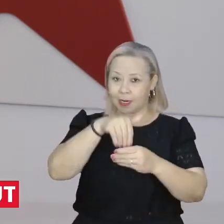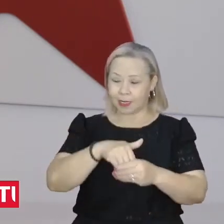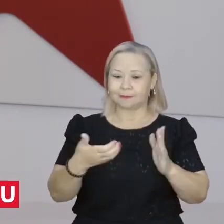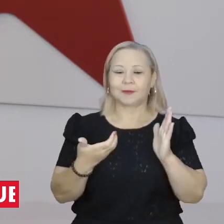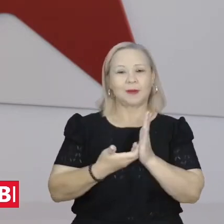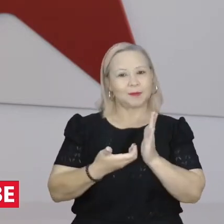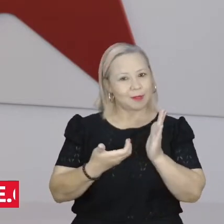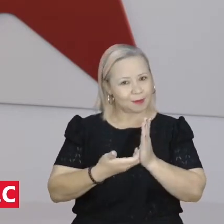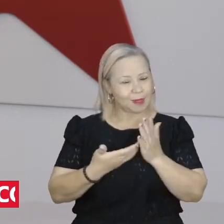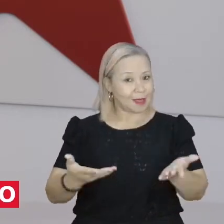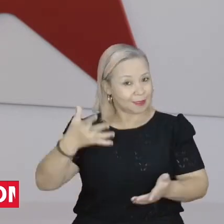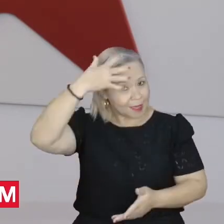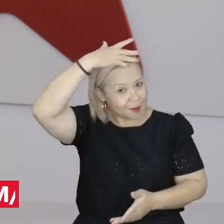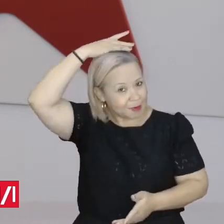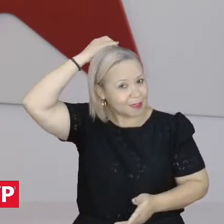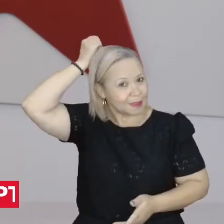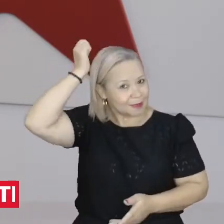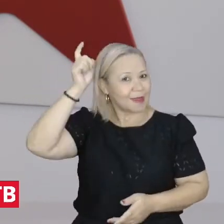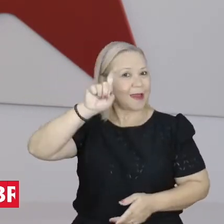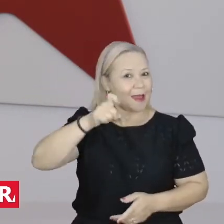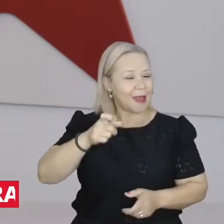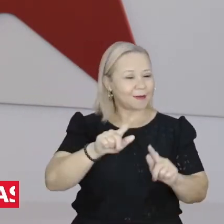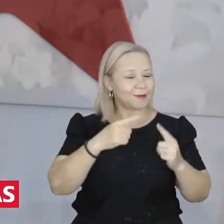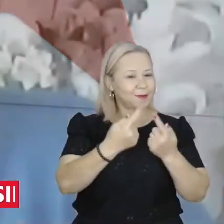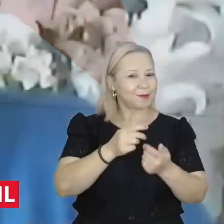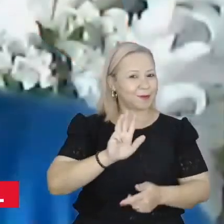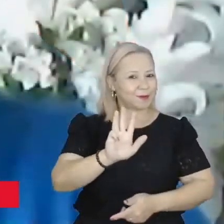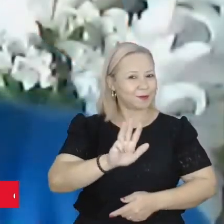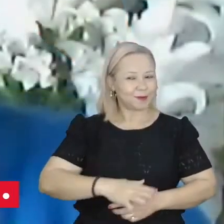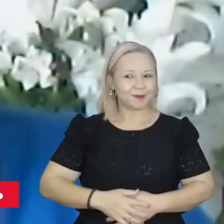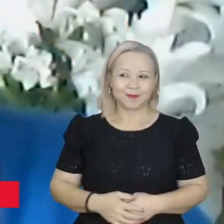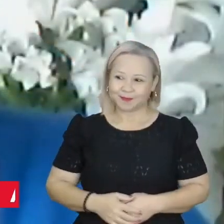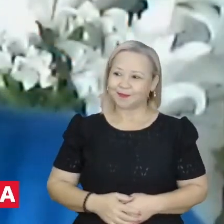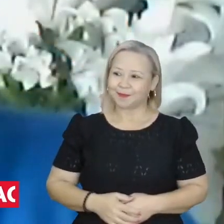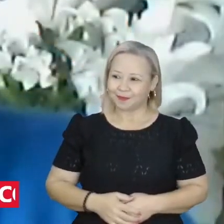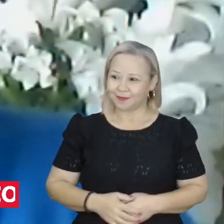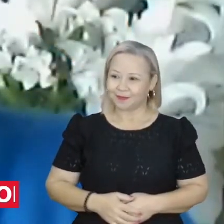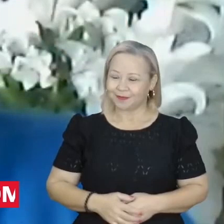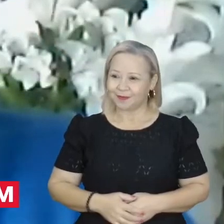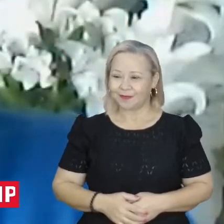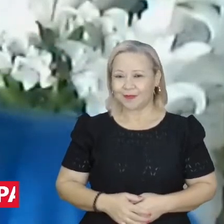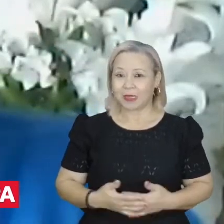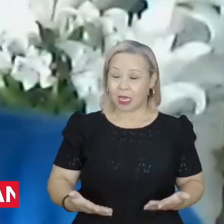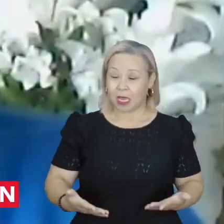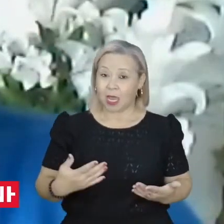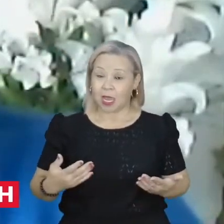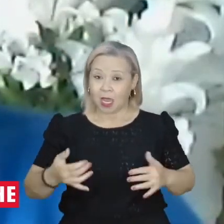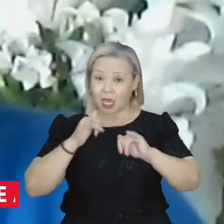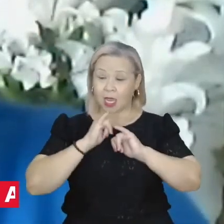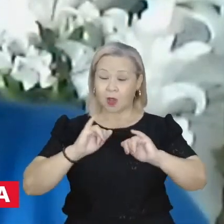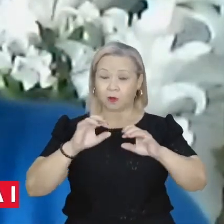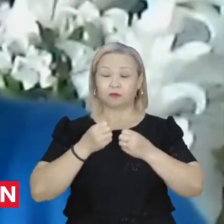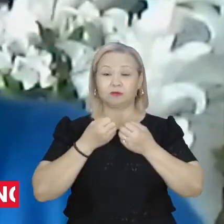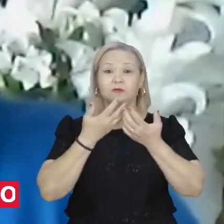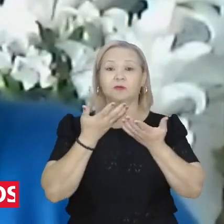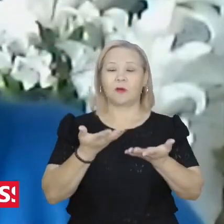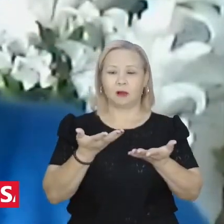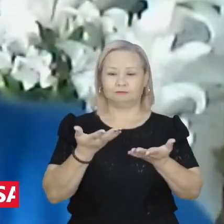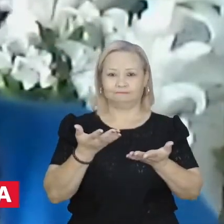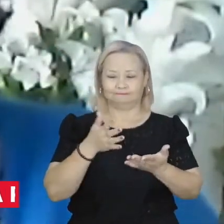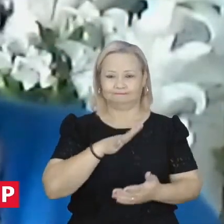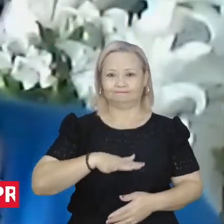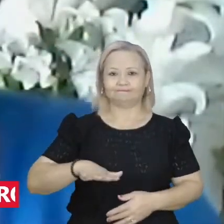porque o pessoal de axé, por tradição, né, tem as mulheres negras como maioria,